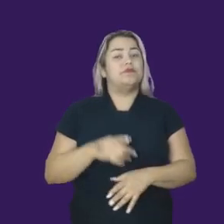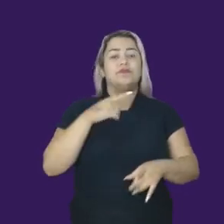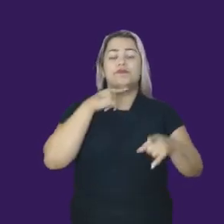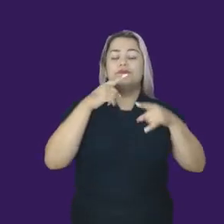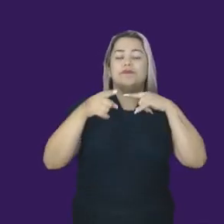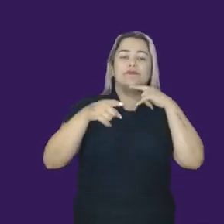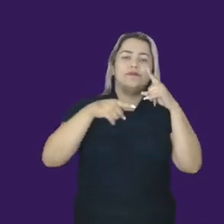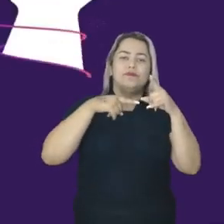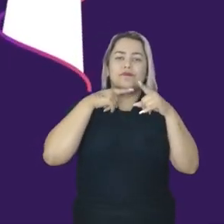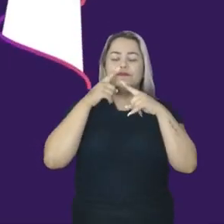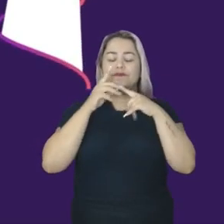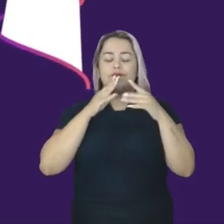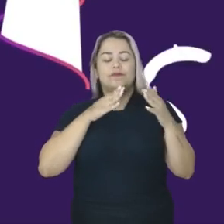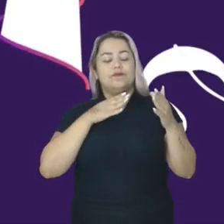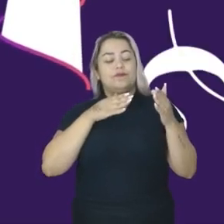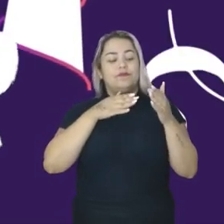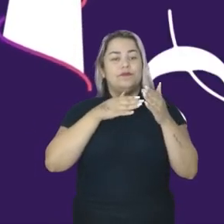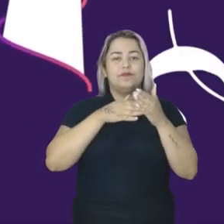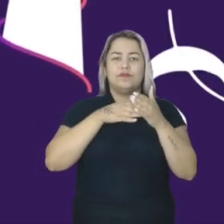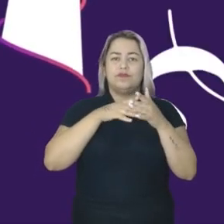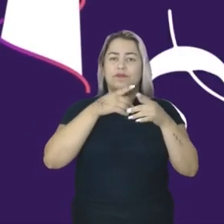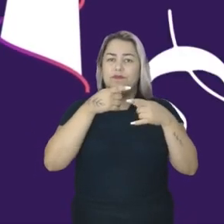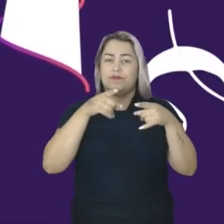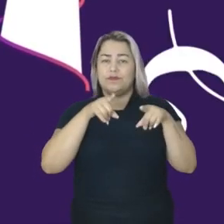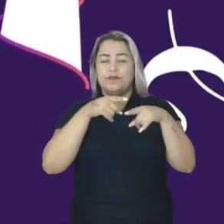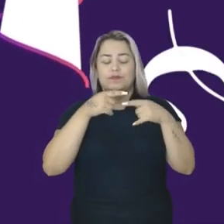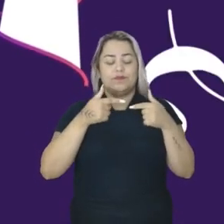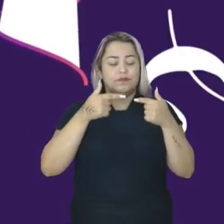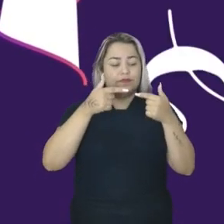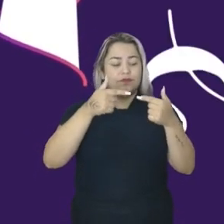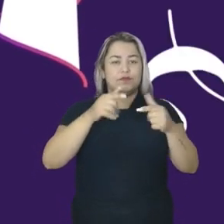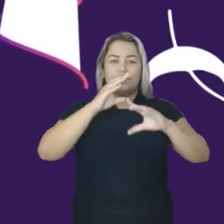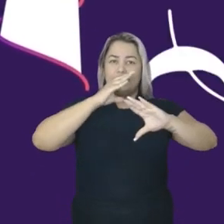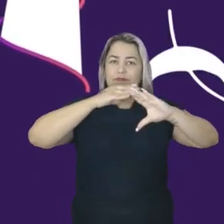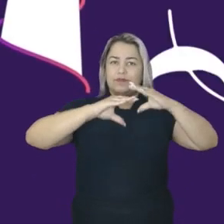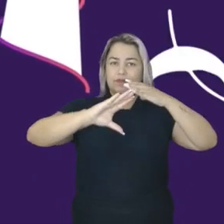Ninguém vai me impedir de cantar e lutar.